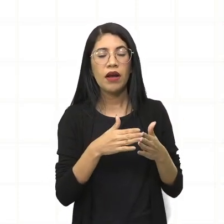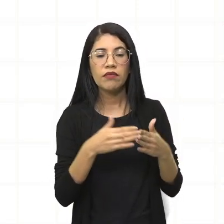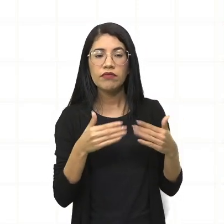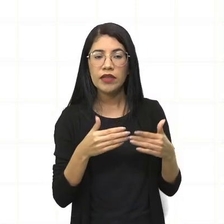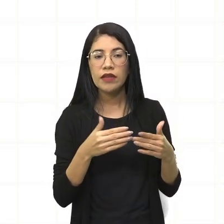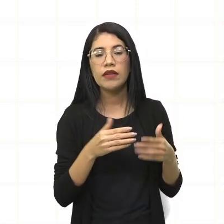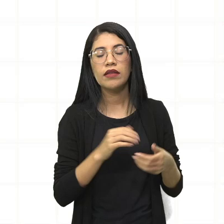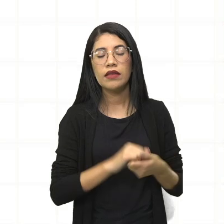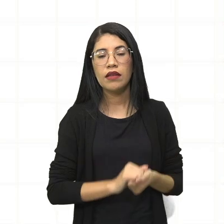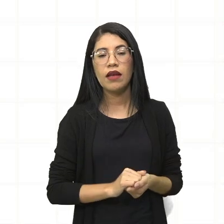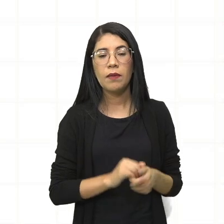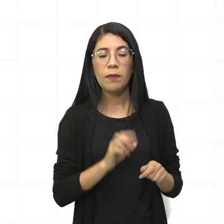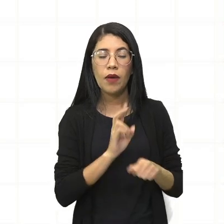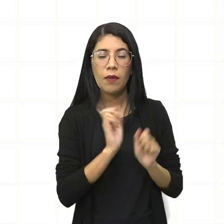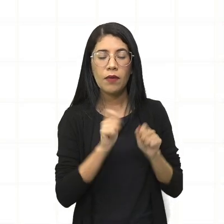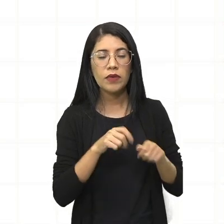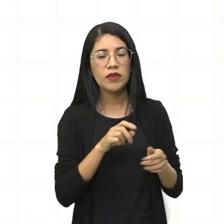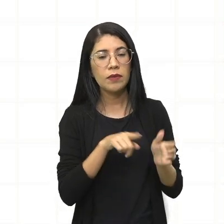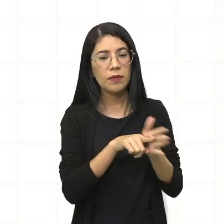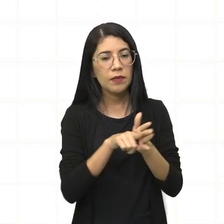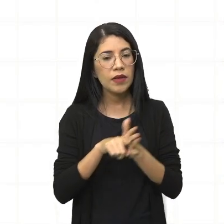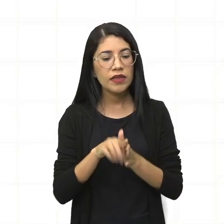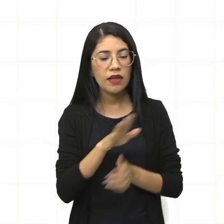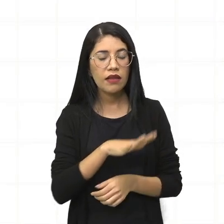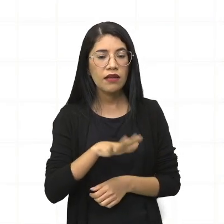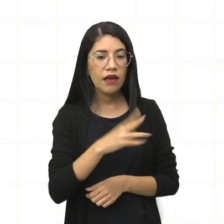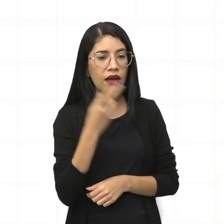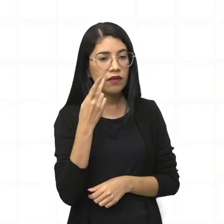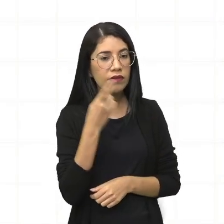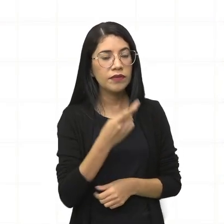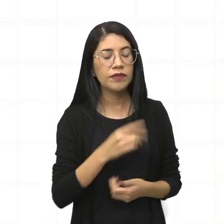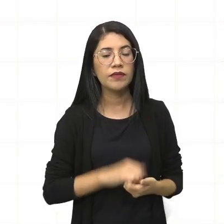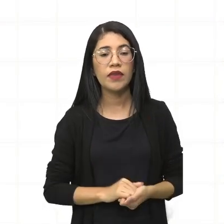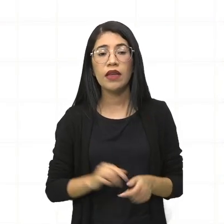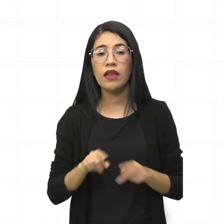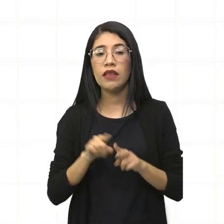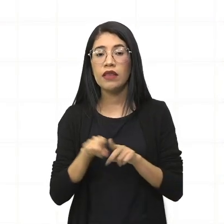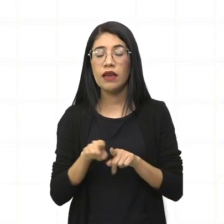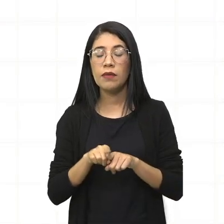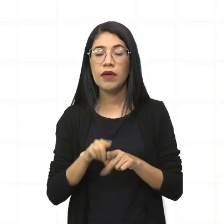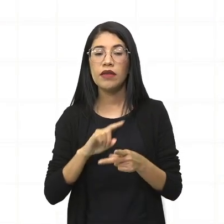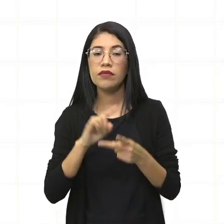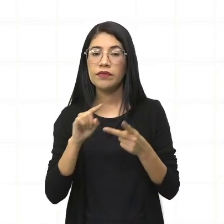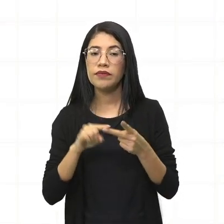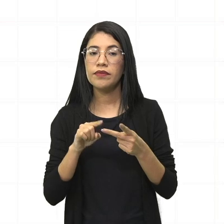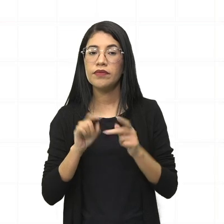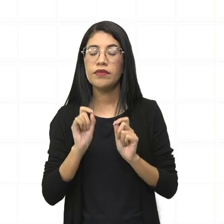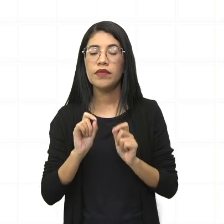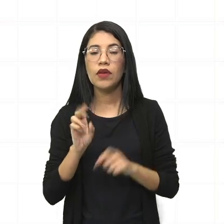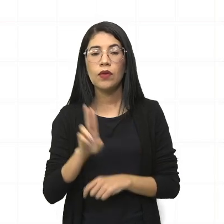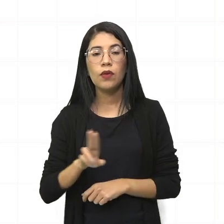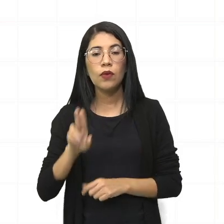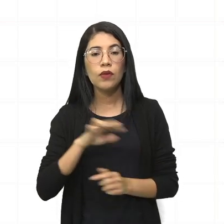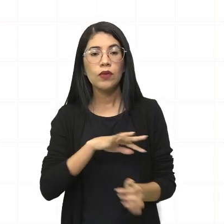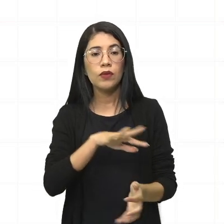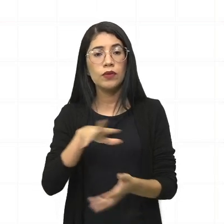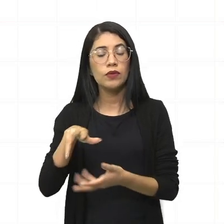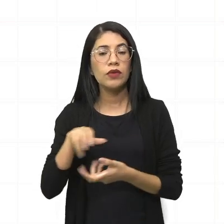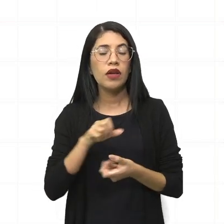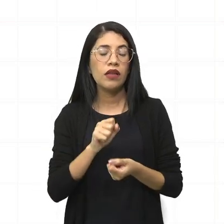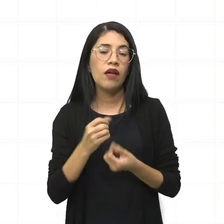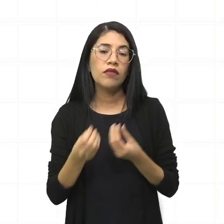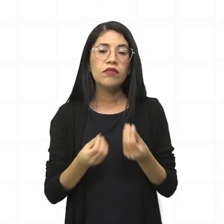Nós temos também as unidades de uso sustentável, que é uma outra categoria aí dentro do